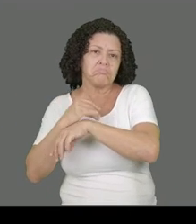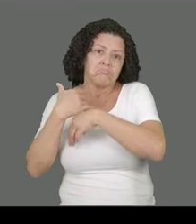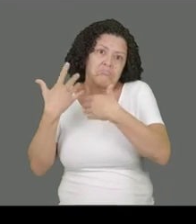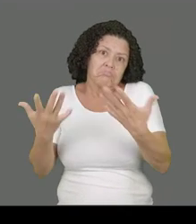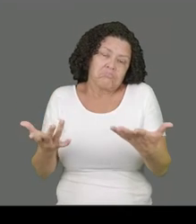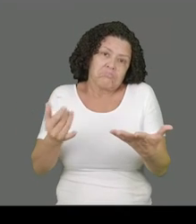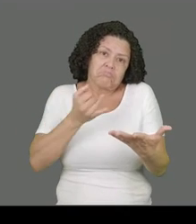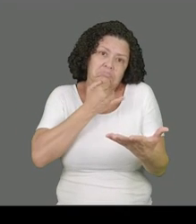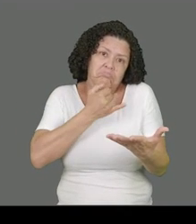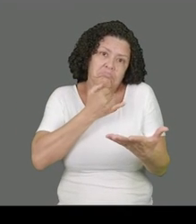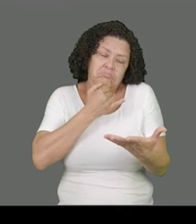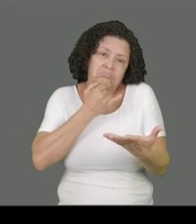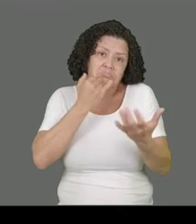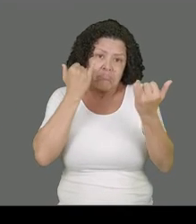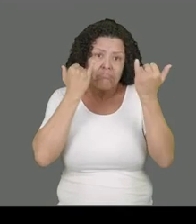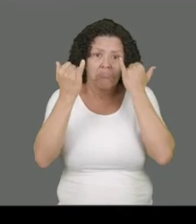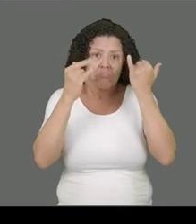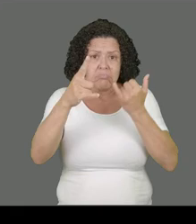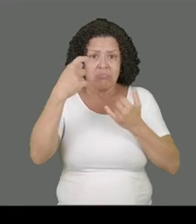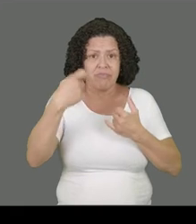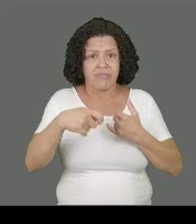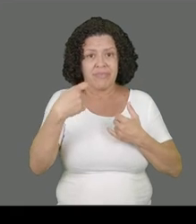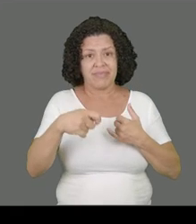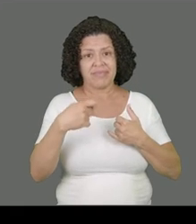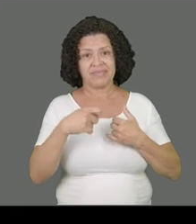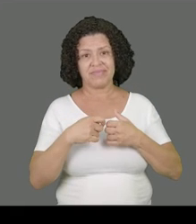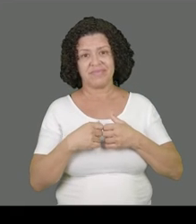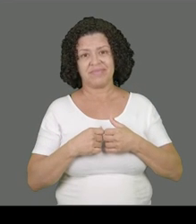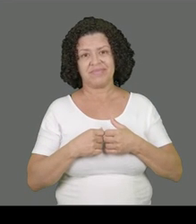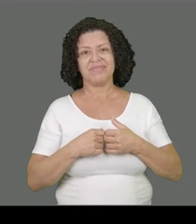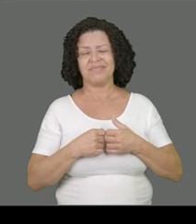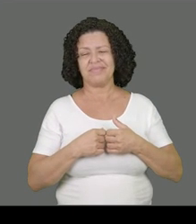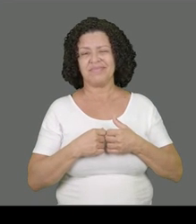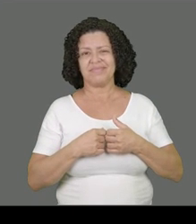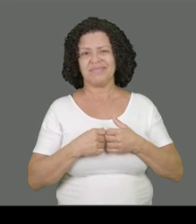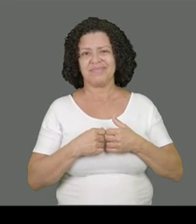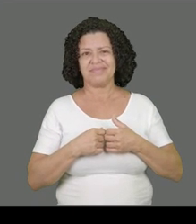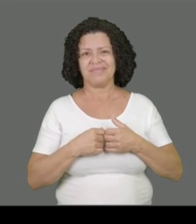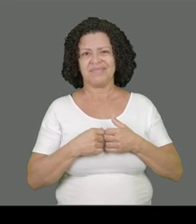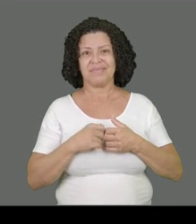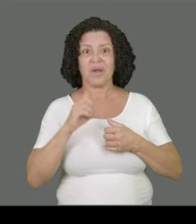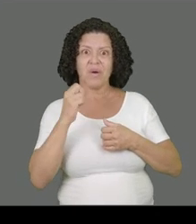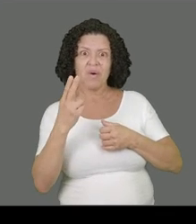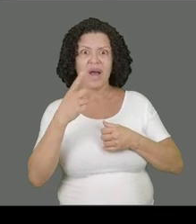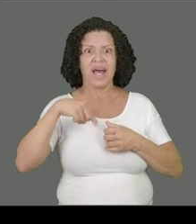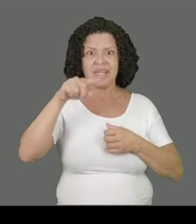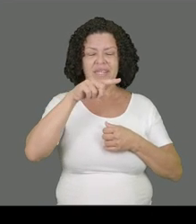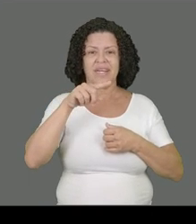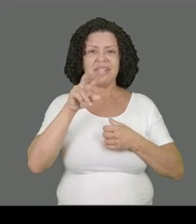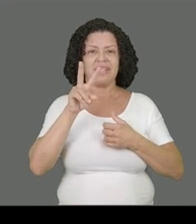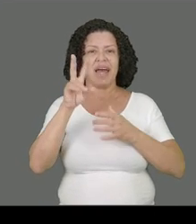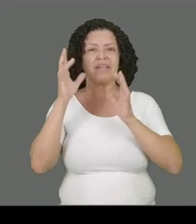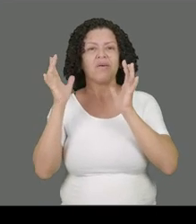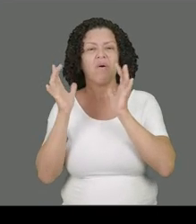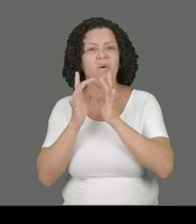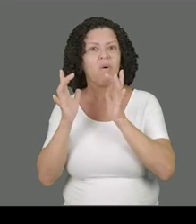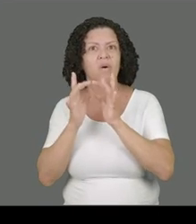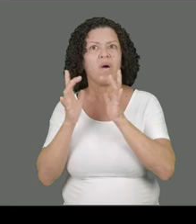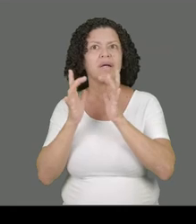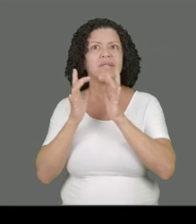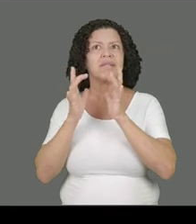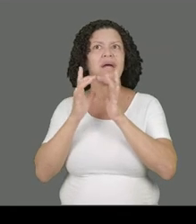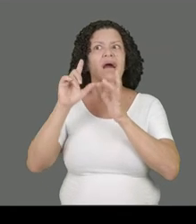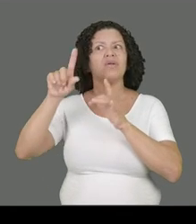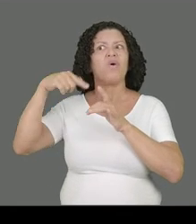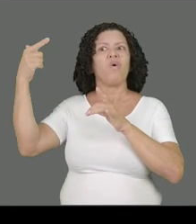por exemplo, que com uma informação que a gente precisava. Ou a gente vai e entra